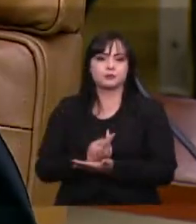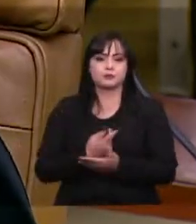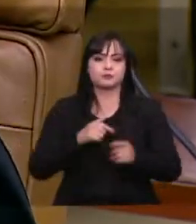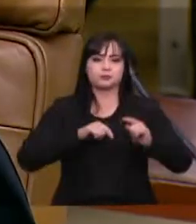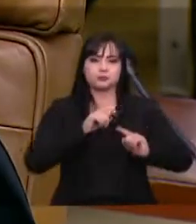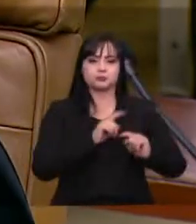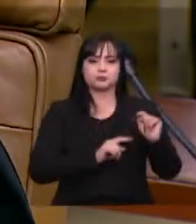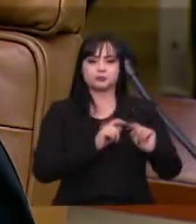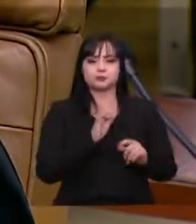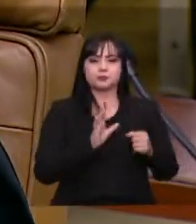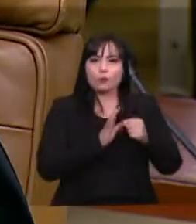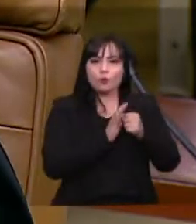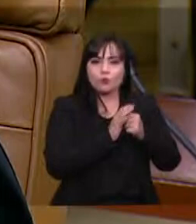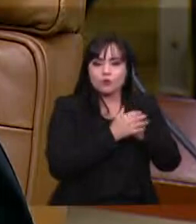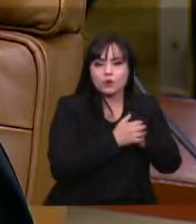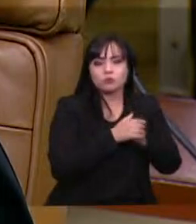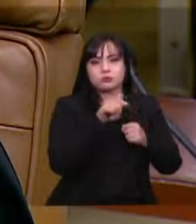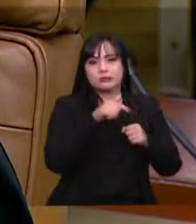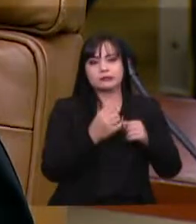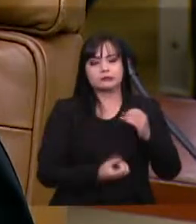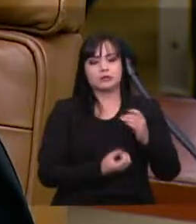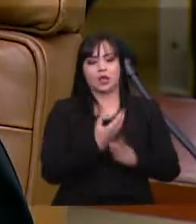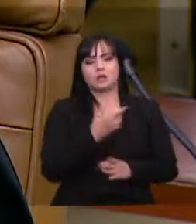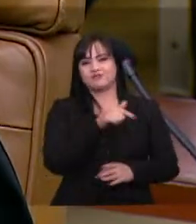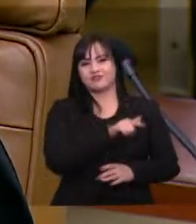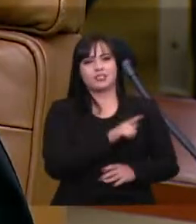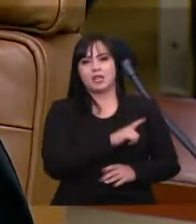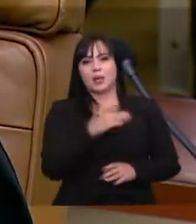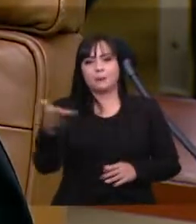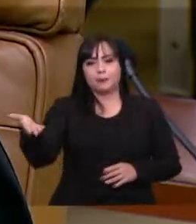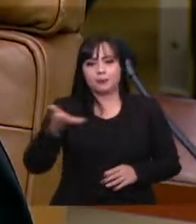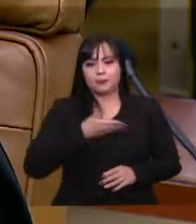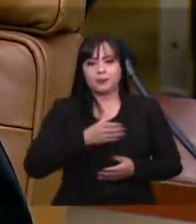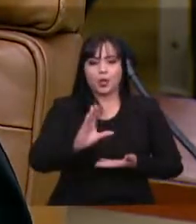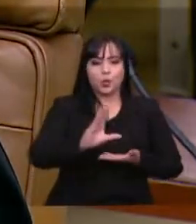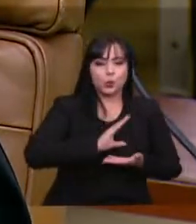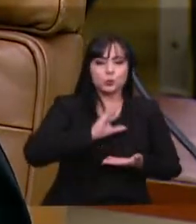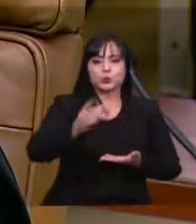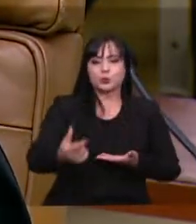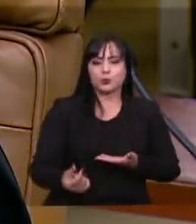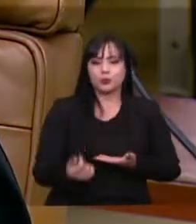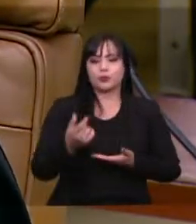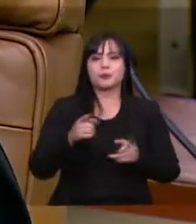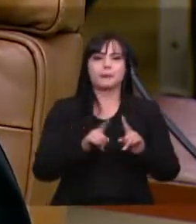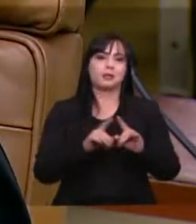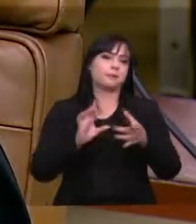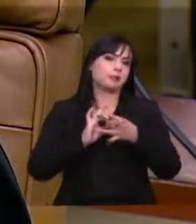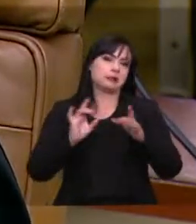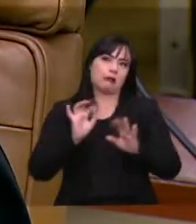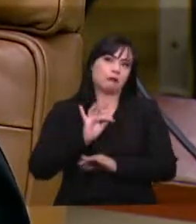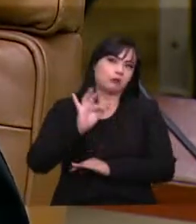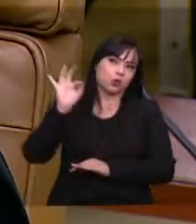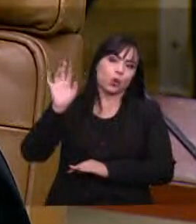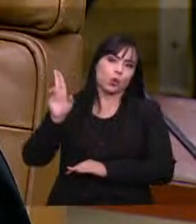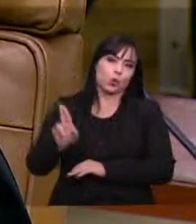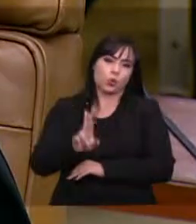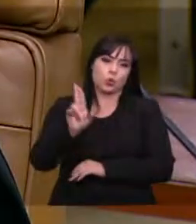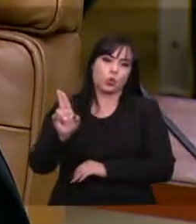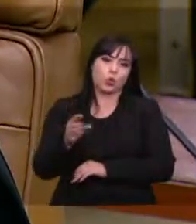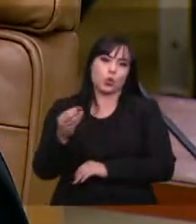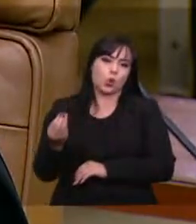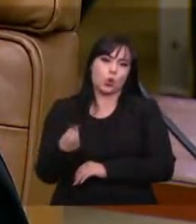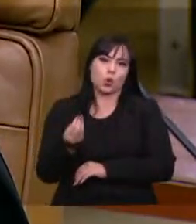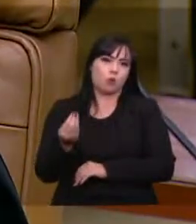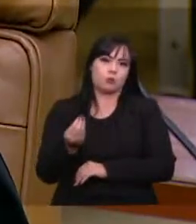voltados a ocultação da origem dos recursos e disponibilização para posterior utilização como